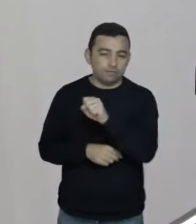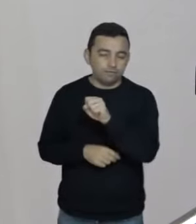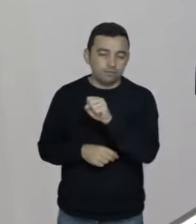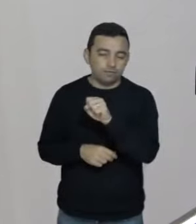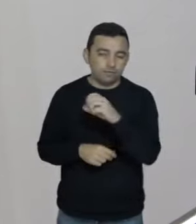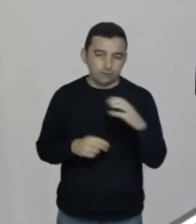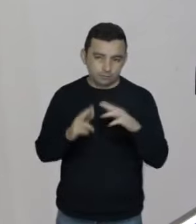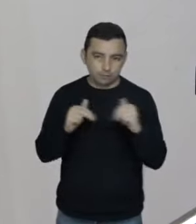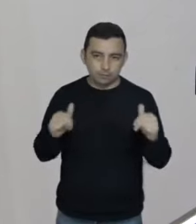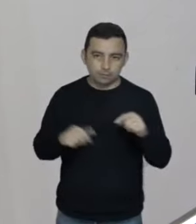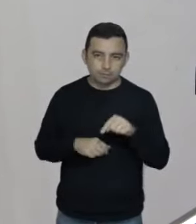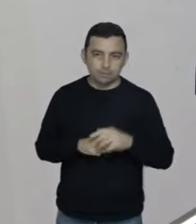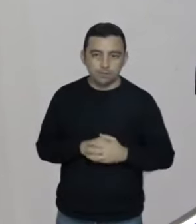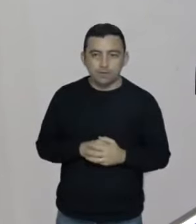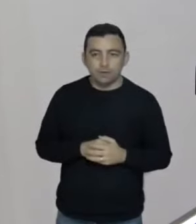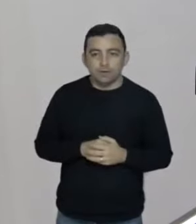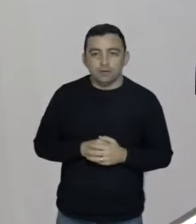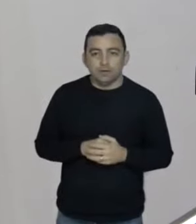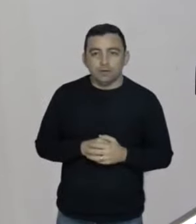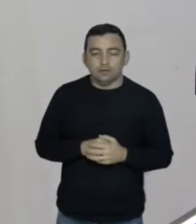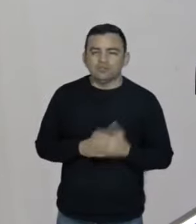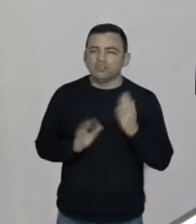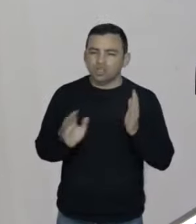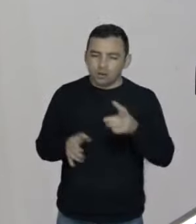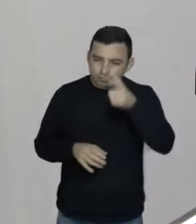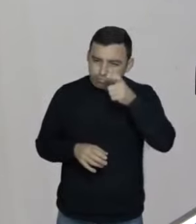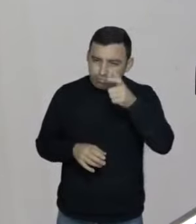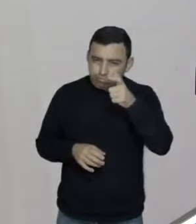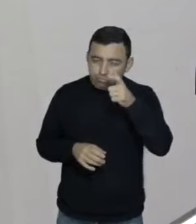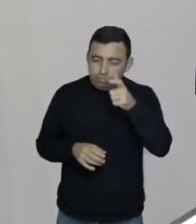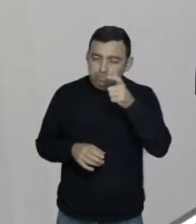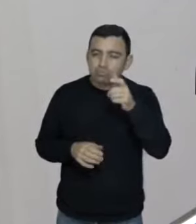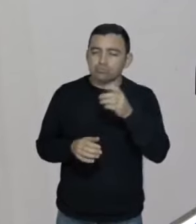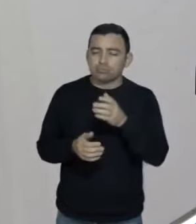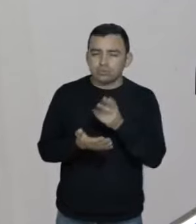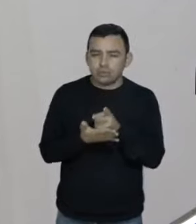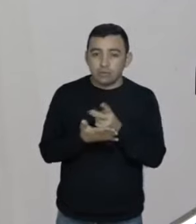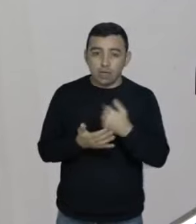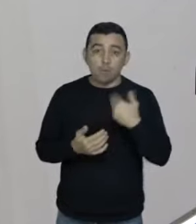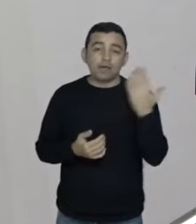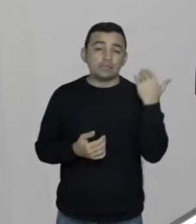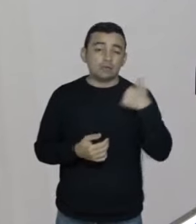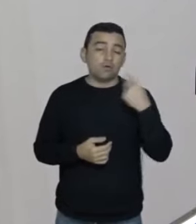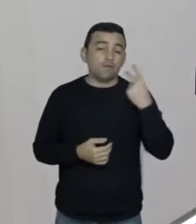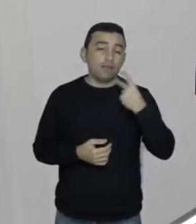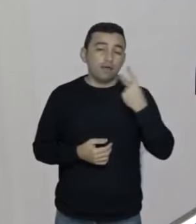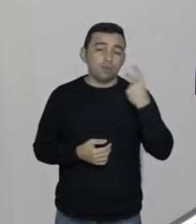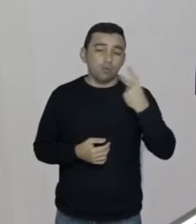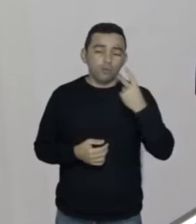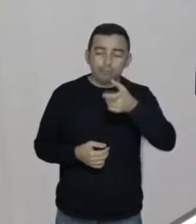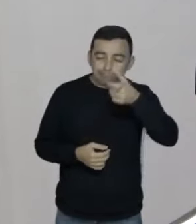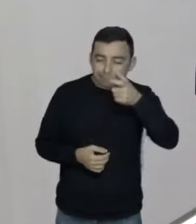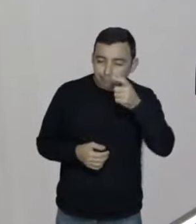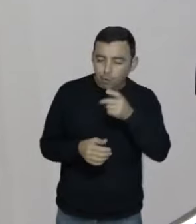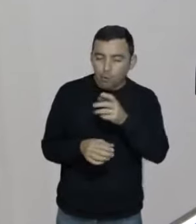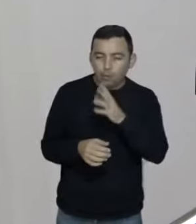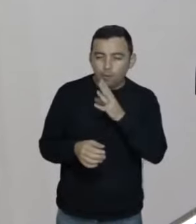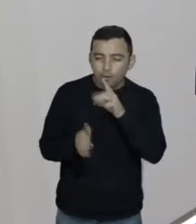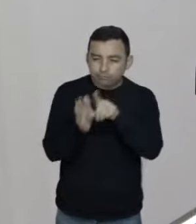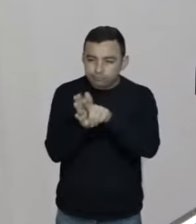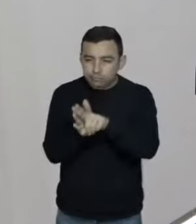acompanhamos essas Unidade Escolar desde o mandato de quando era Vereador aqui em Florianópolis e com muita tristeza